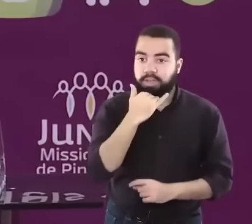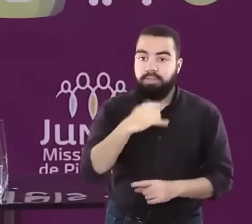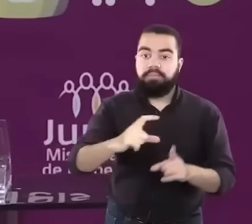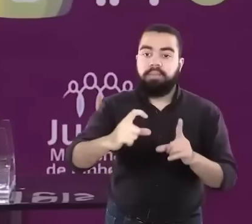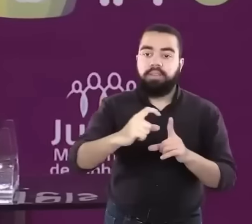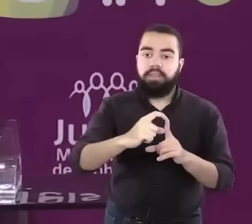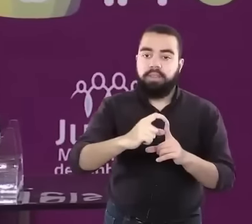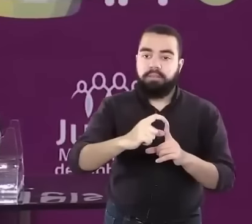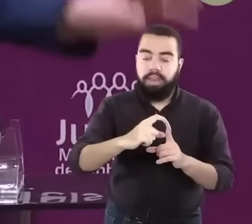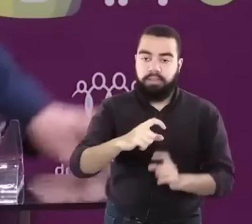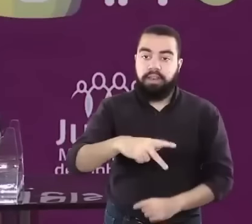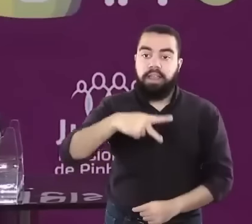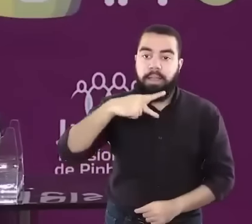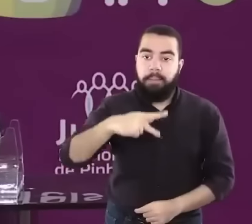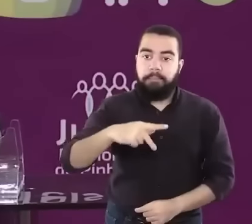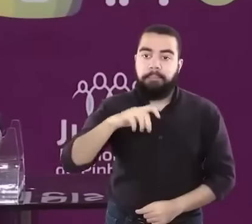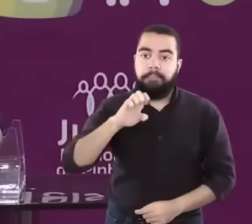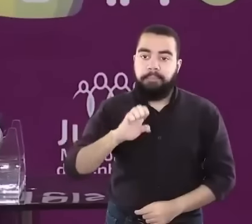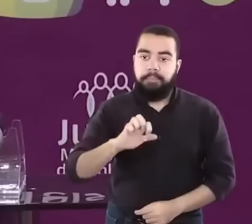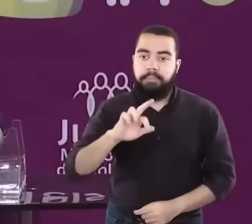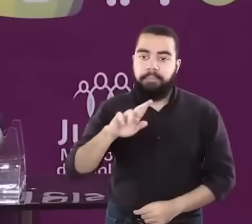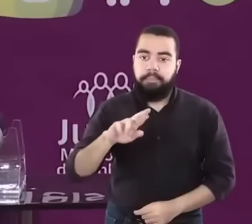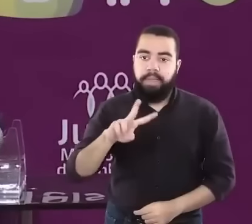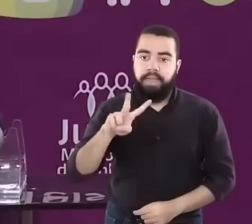têm o temor de